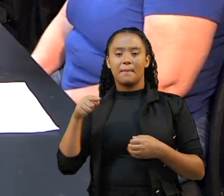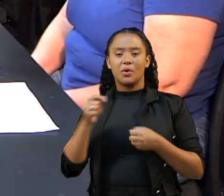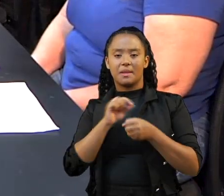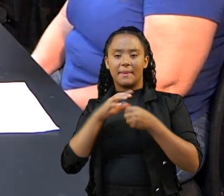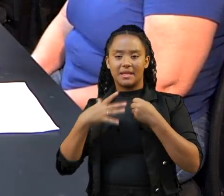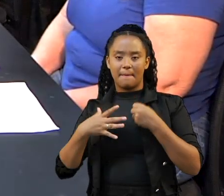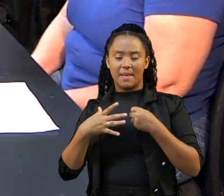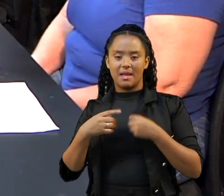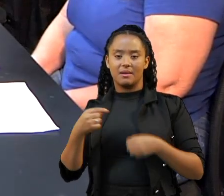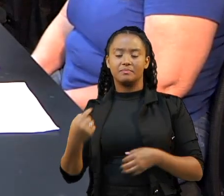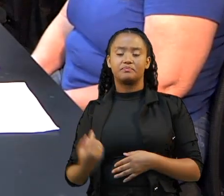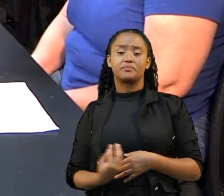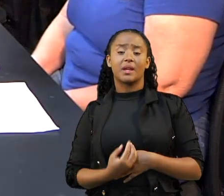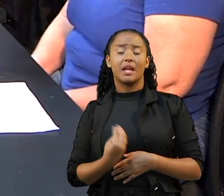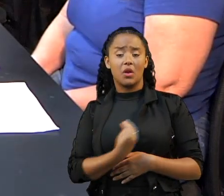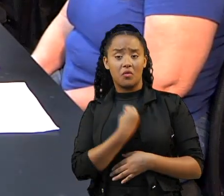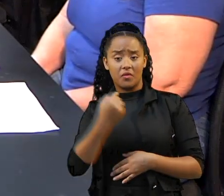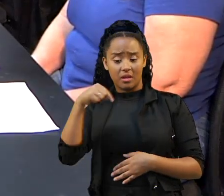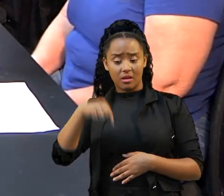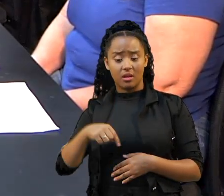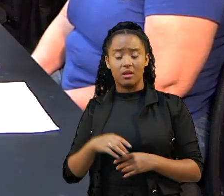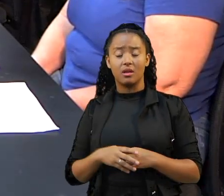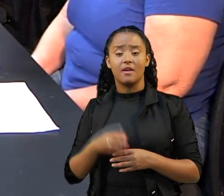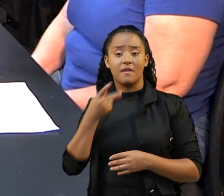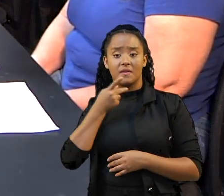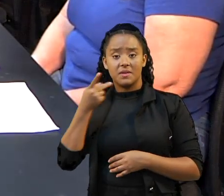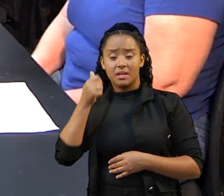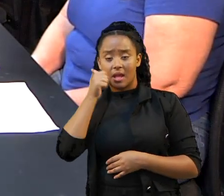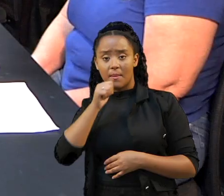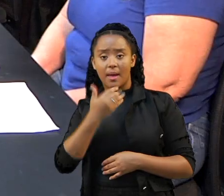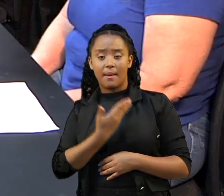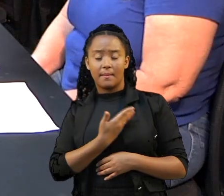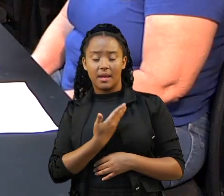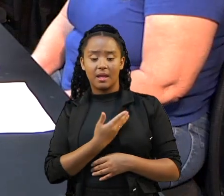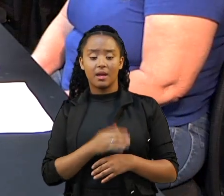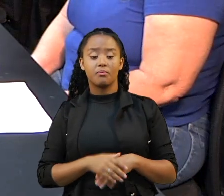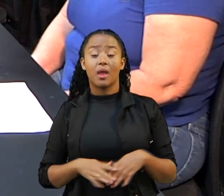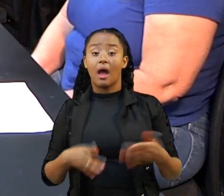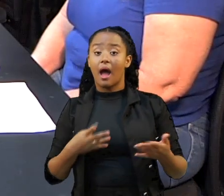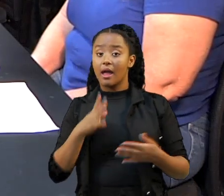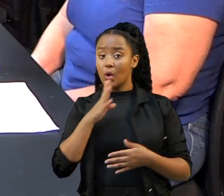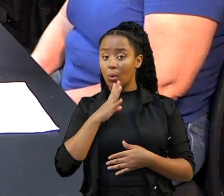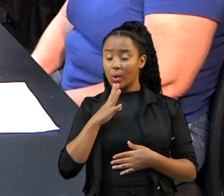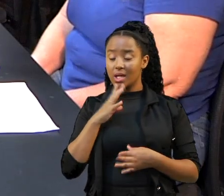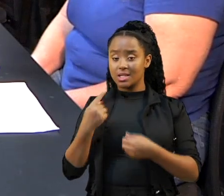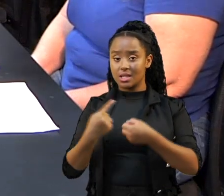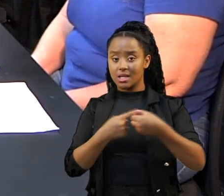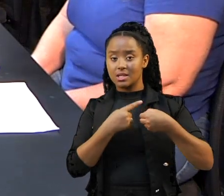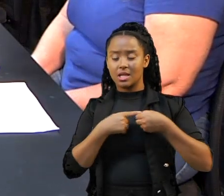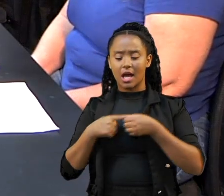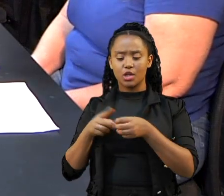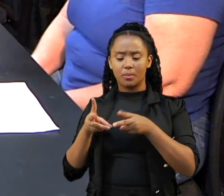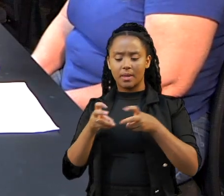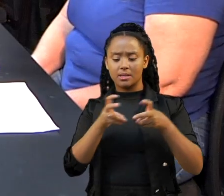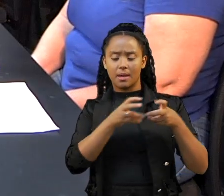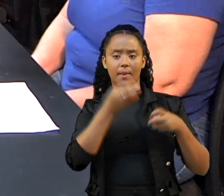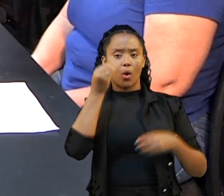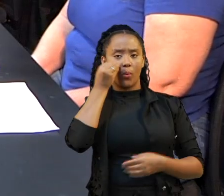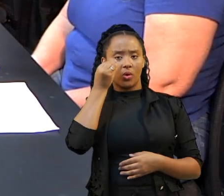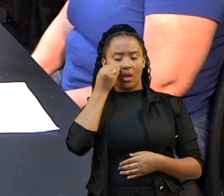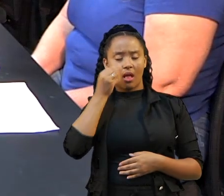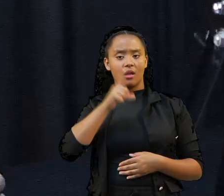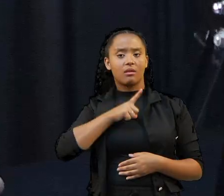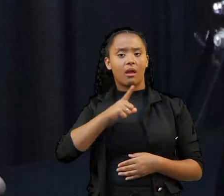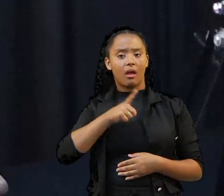visitei ela, fiquei na casa dela. E aí eu conheci, eu vi as oportunidades que eu podia